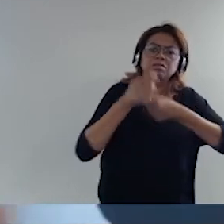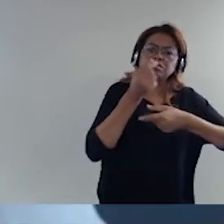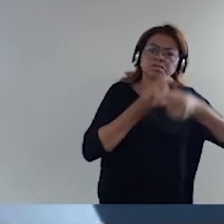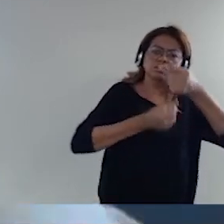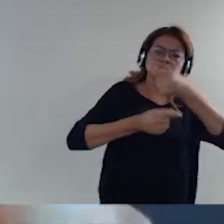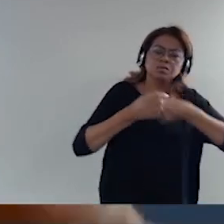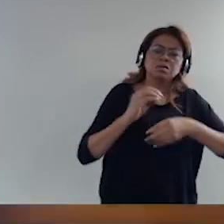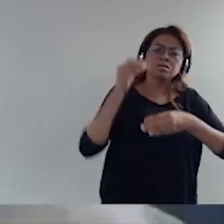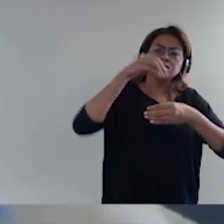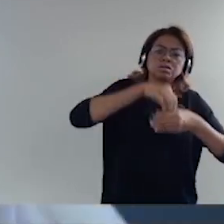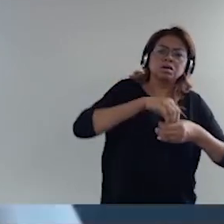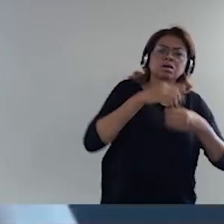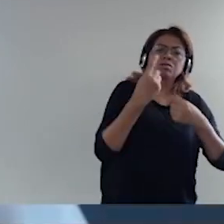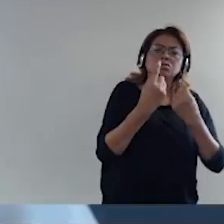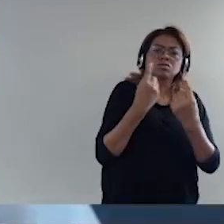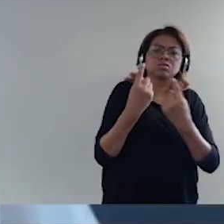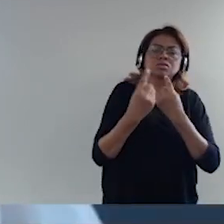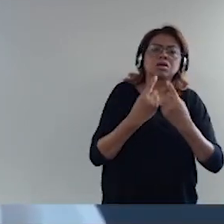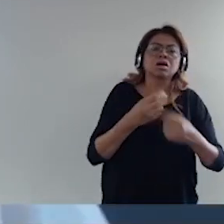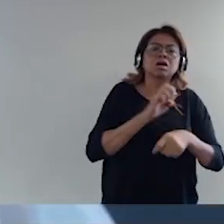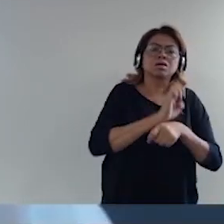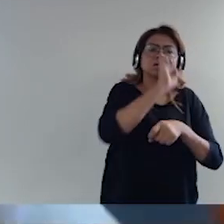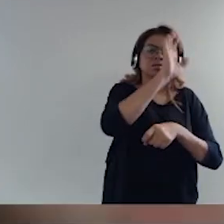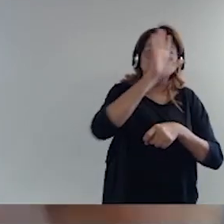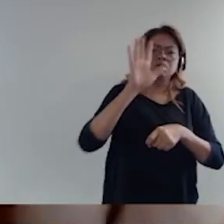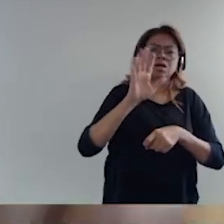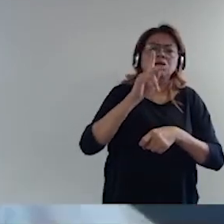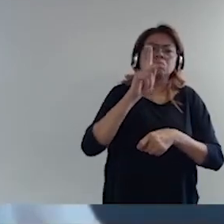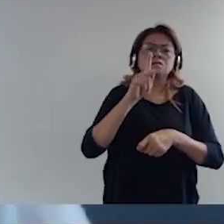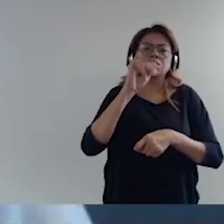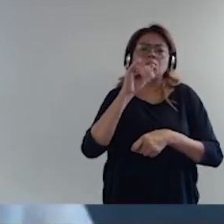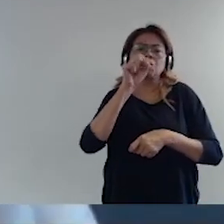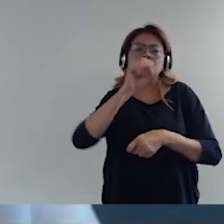Estado. Veja a PIS/COFINS, não é? Que era um